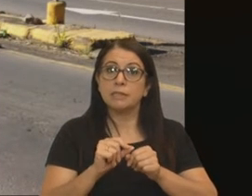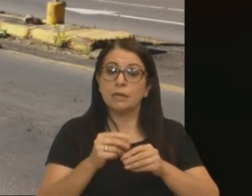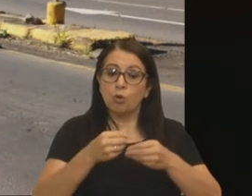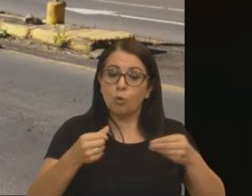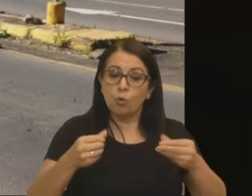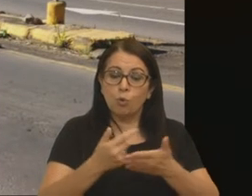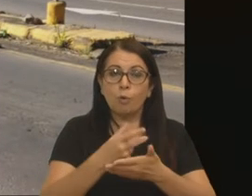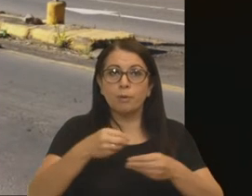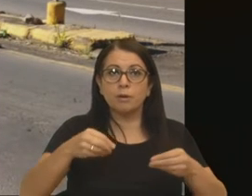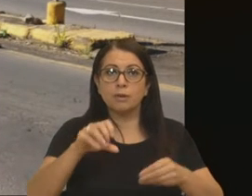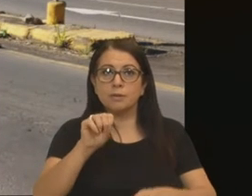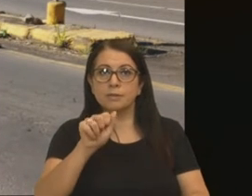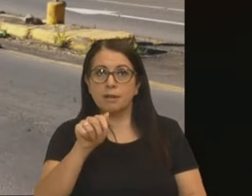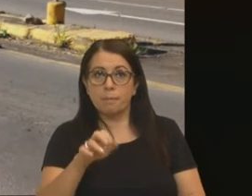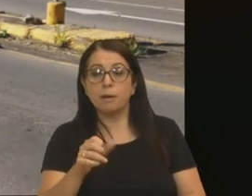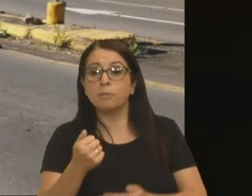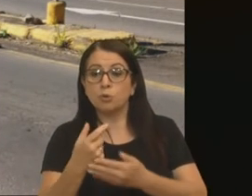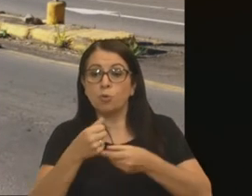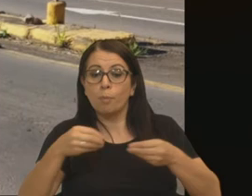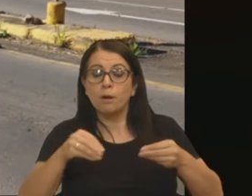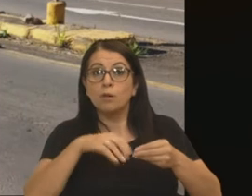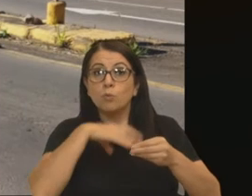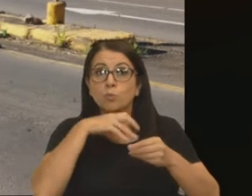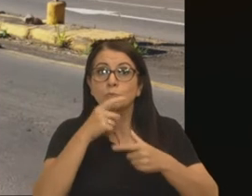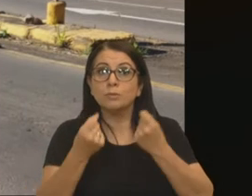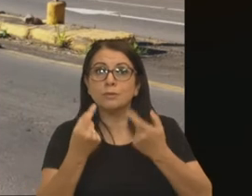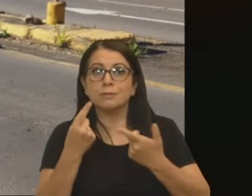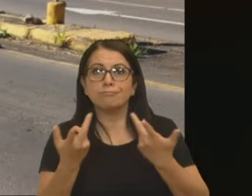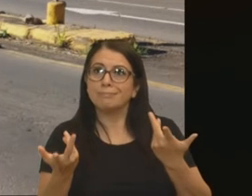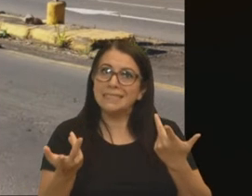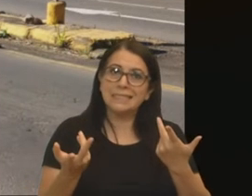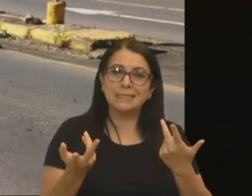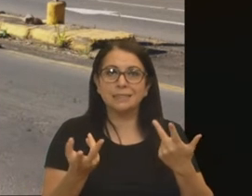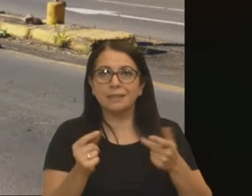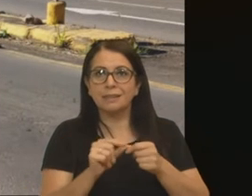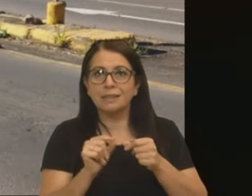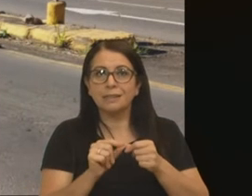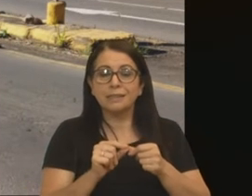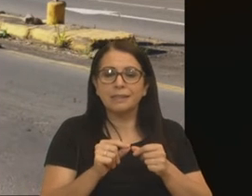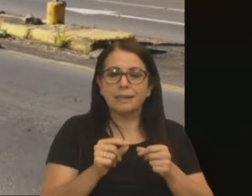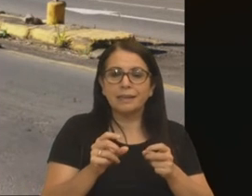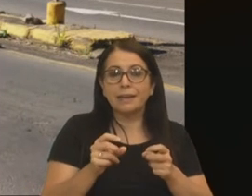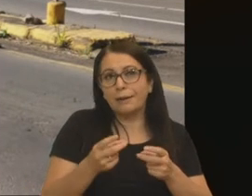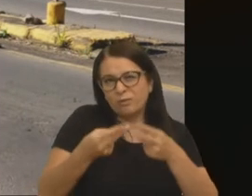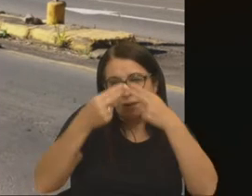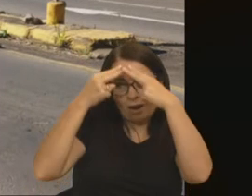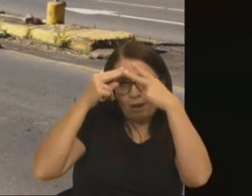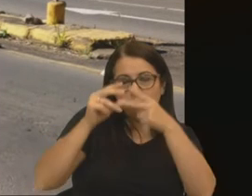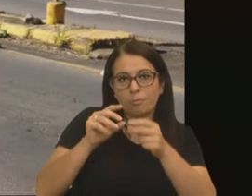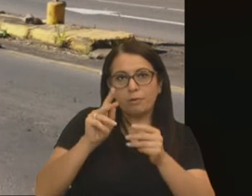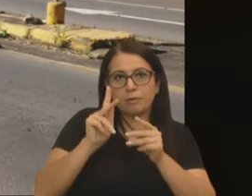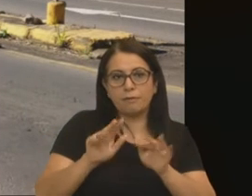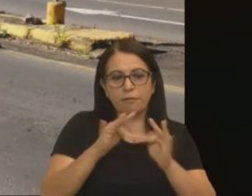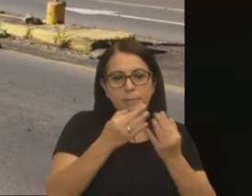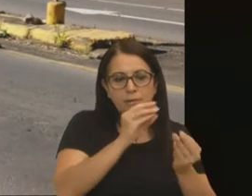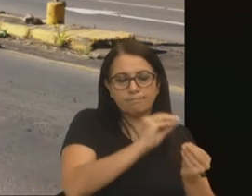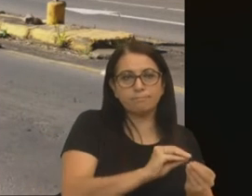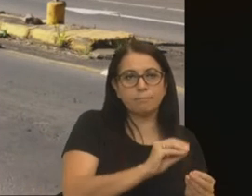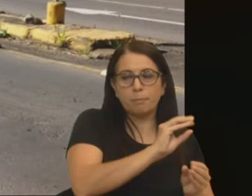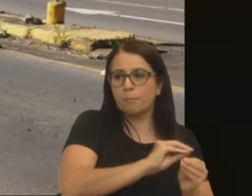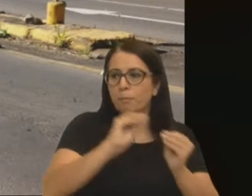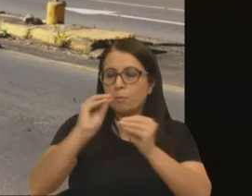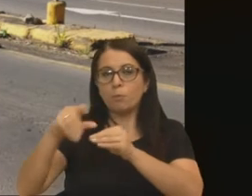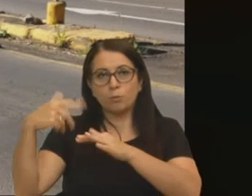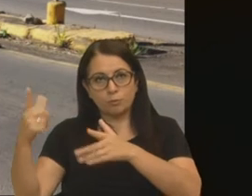desapropriação, e o Samai teve que fazer algumas, sempre é traumático fazer a desapropriação, desalojar uma família da sua